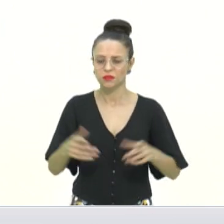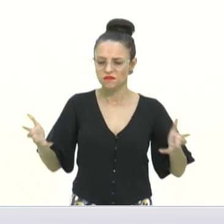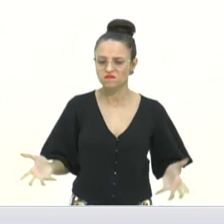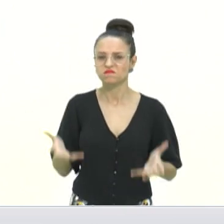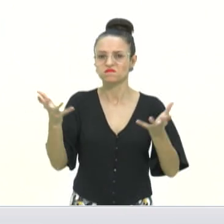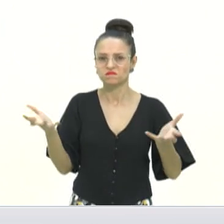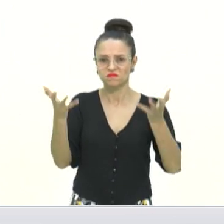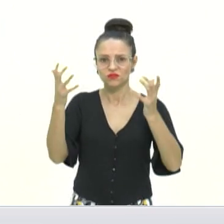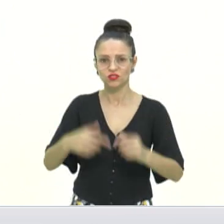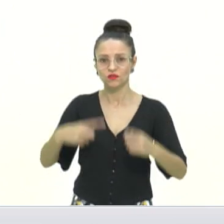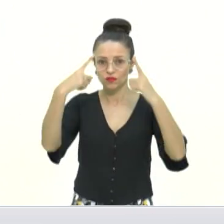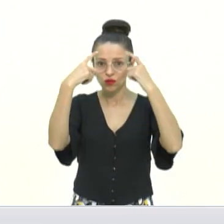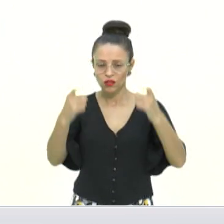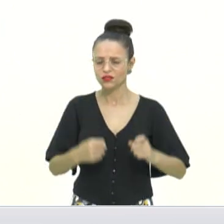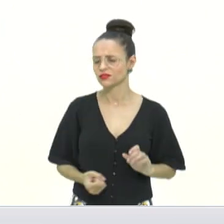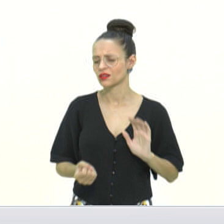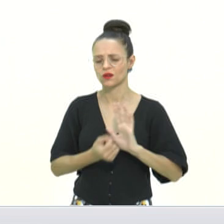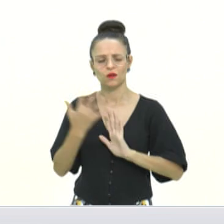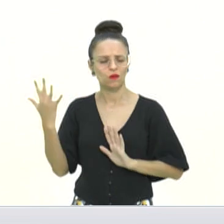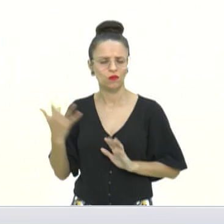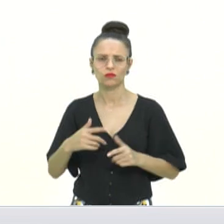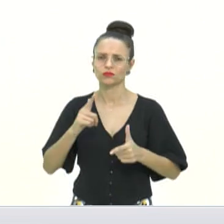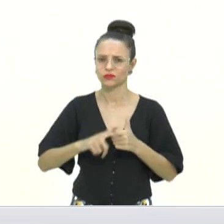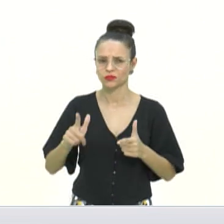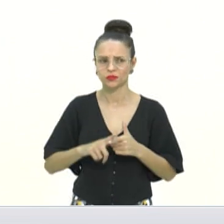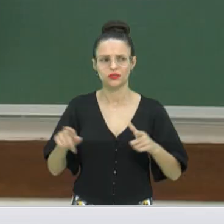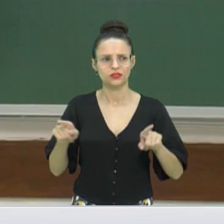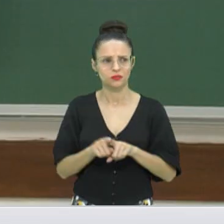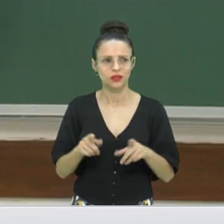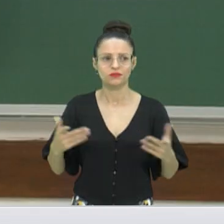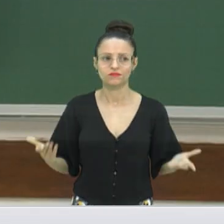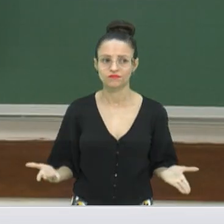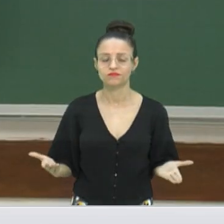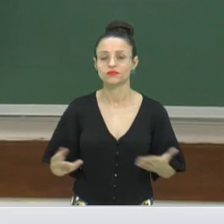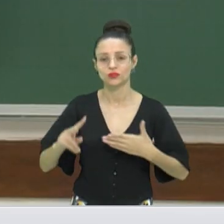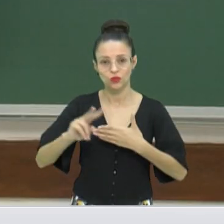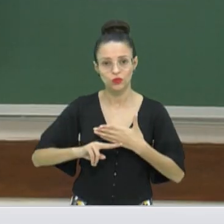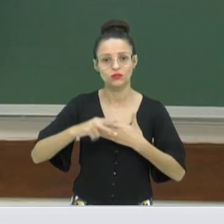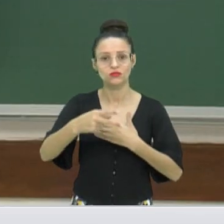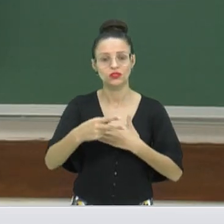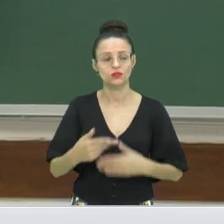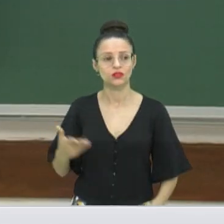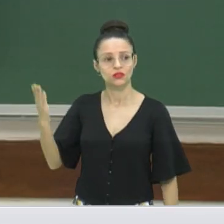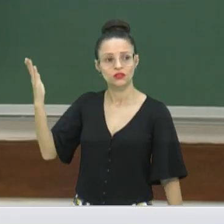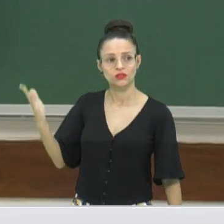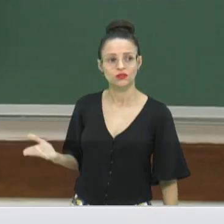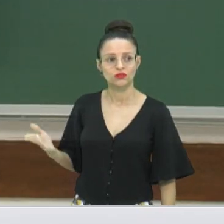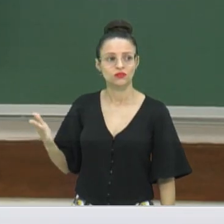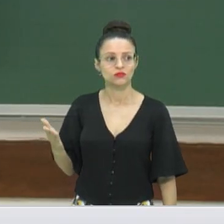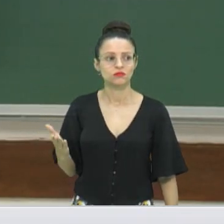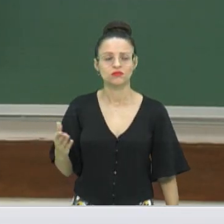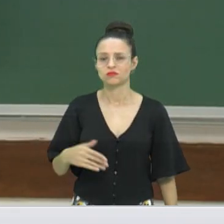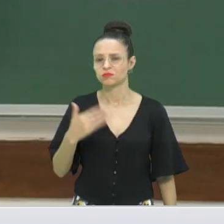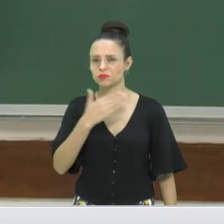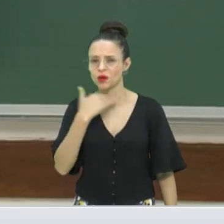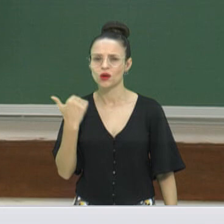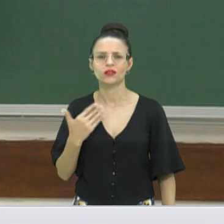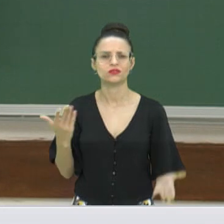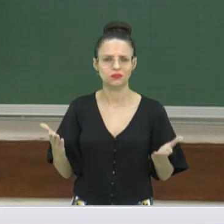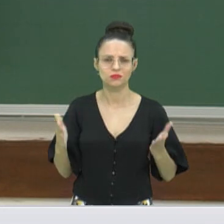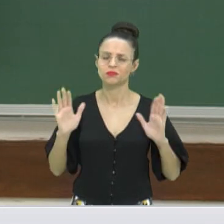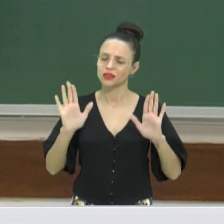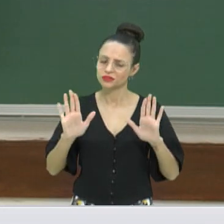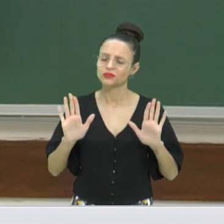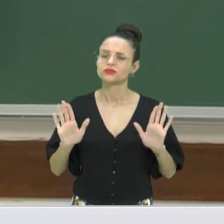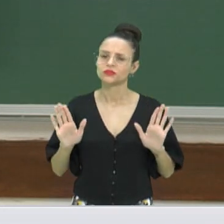violência e muitos outros aqui, né? Então vejam, aqui eu colocamos aqui, não coloquei morte e tal,